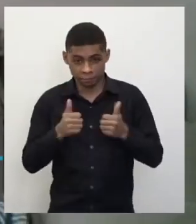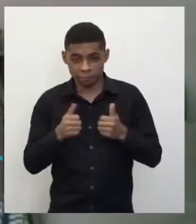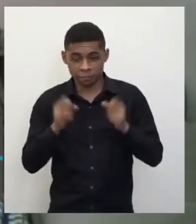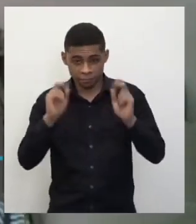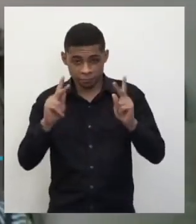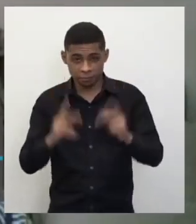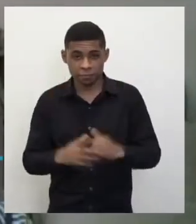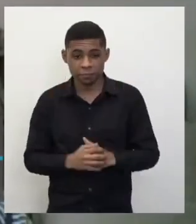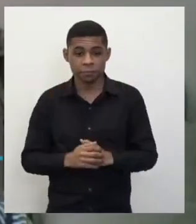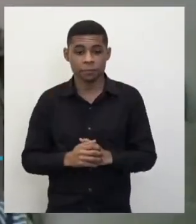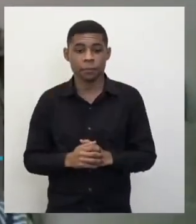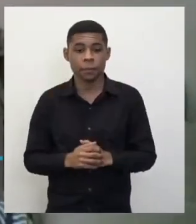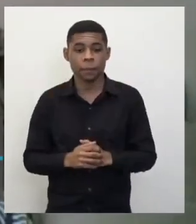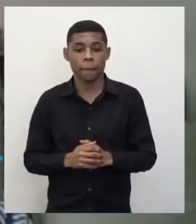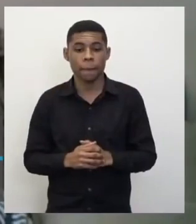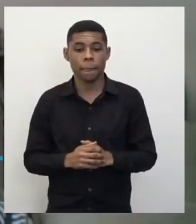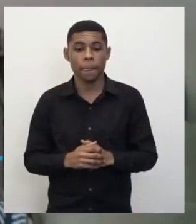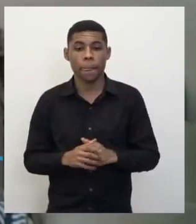ok?